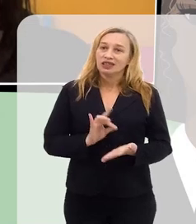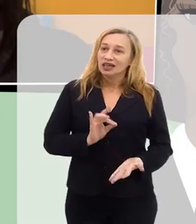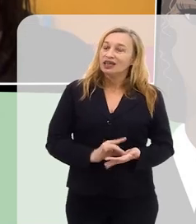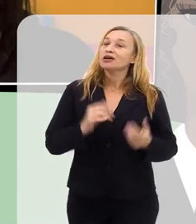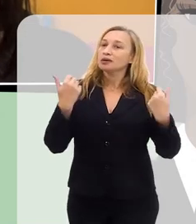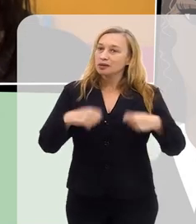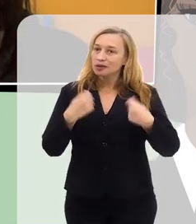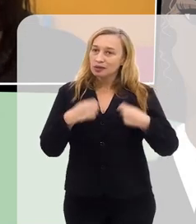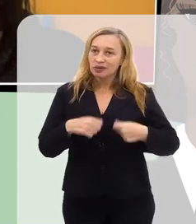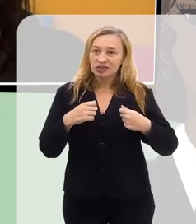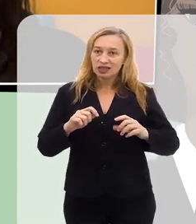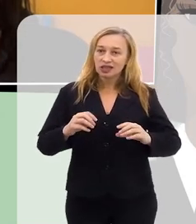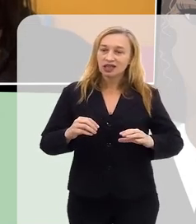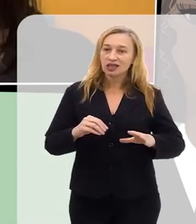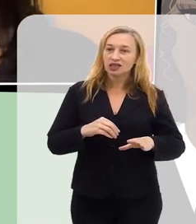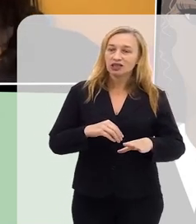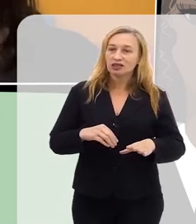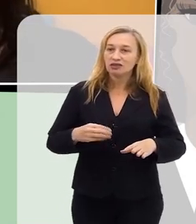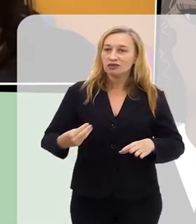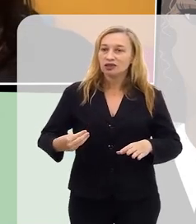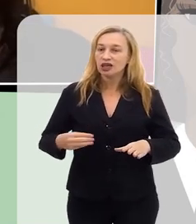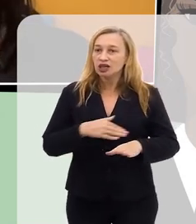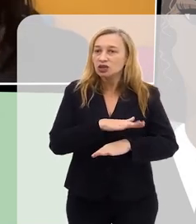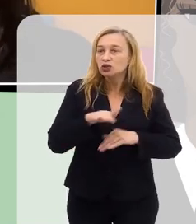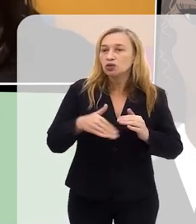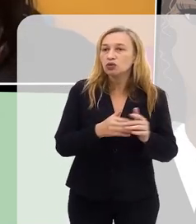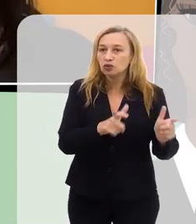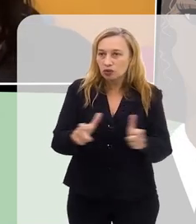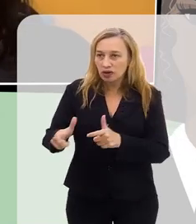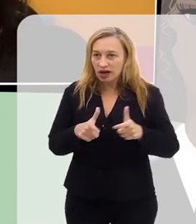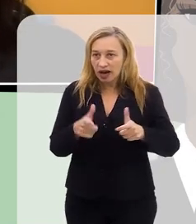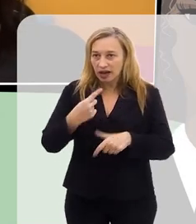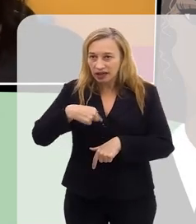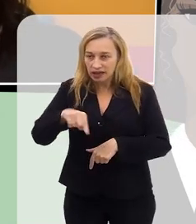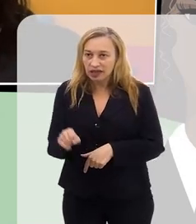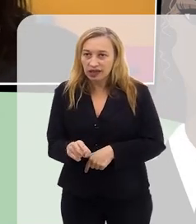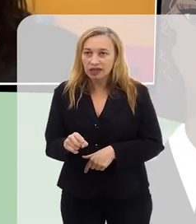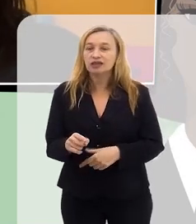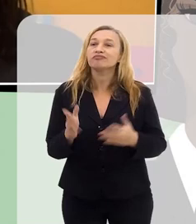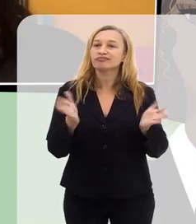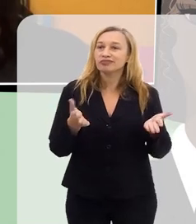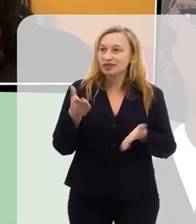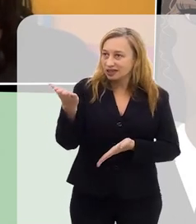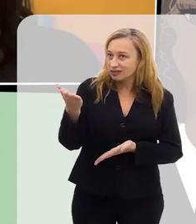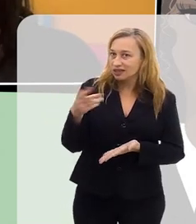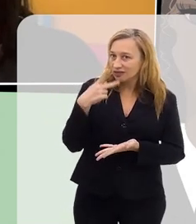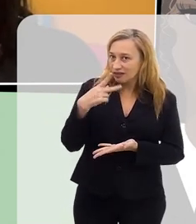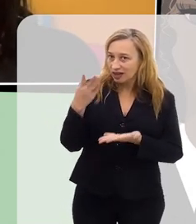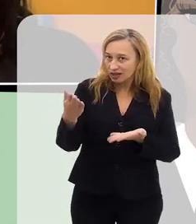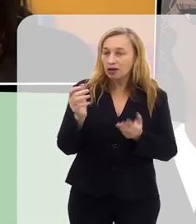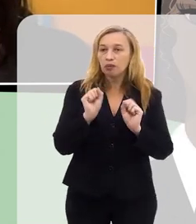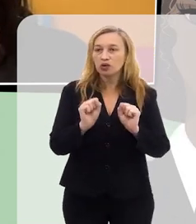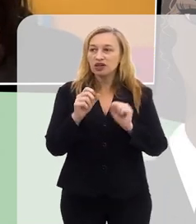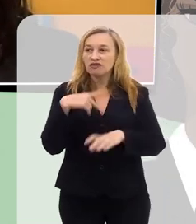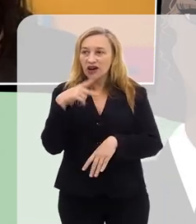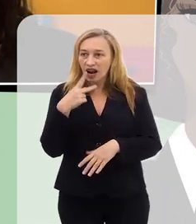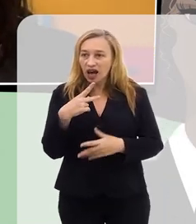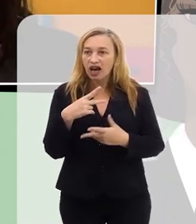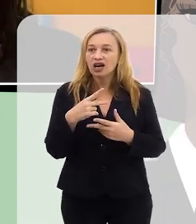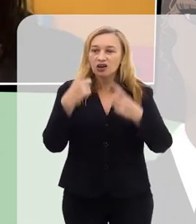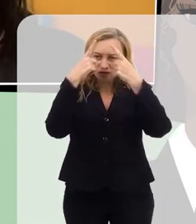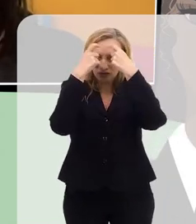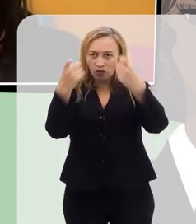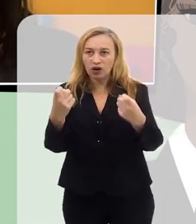realmente a gente precisa ocupar todos os espaços e aproveitar todas as oportunidades, inclusive essa, né, que você está nos dando aí de poder